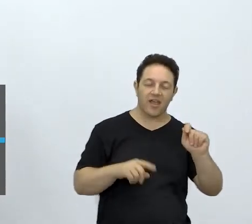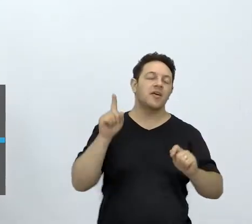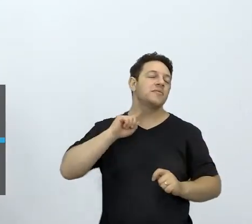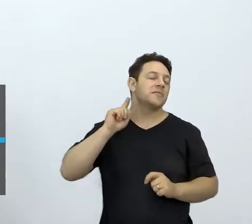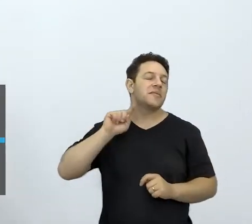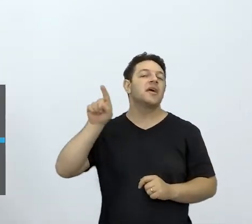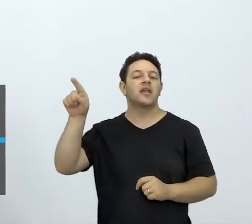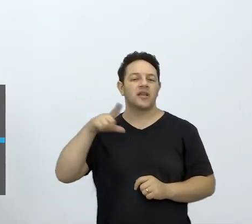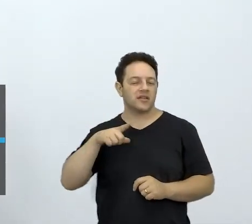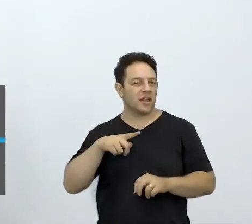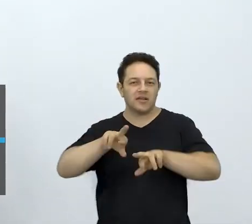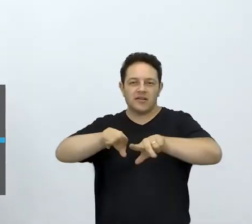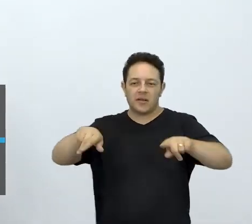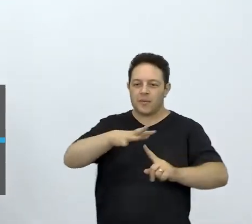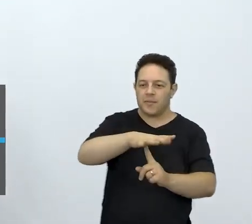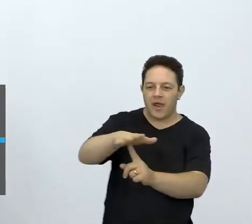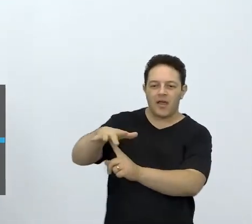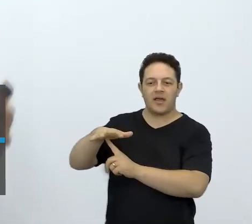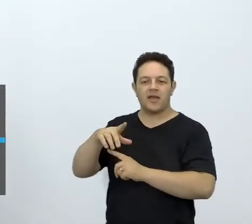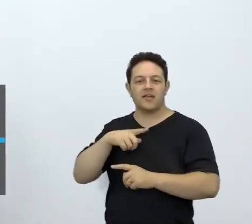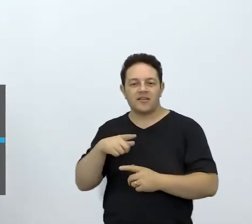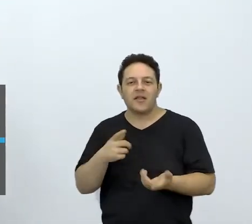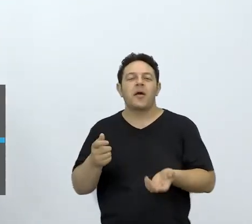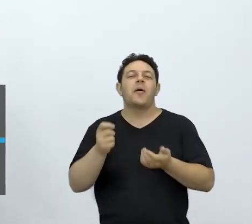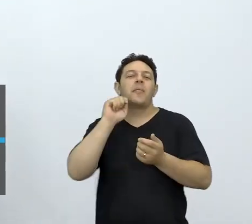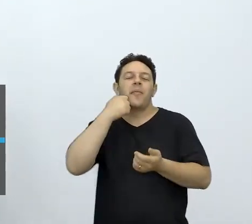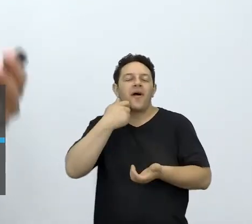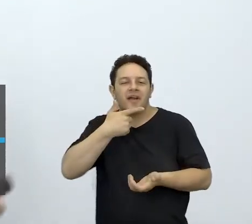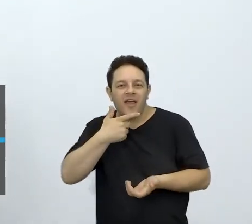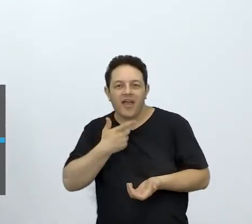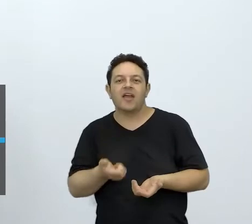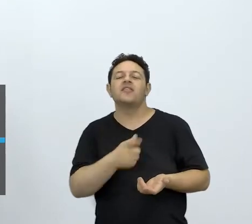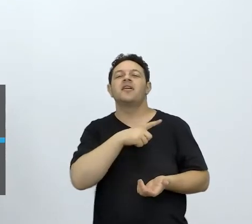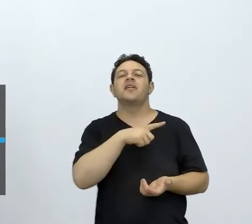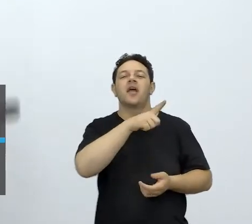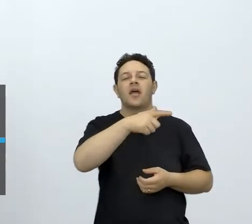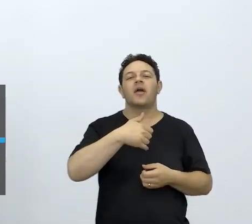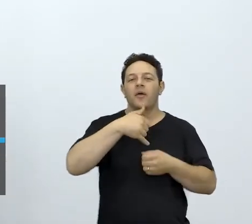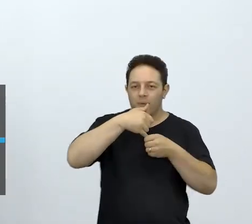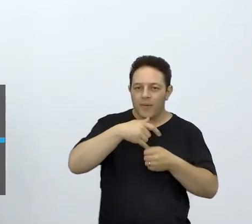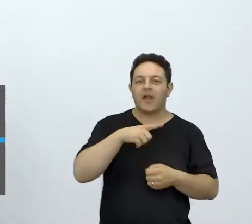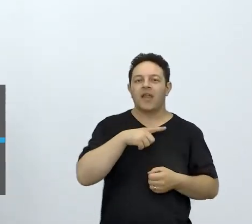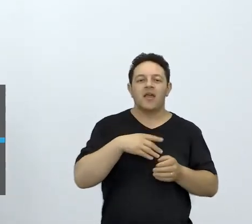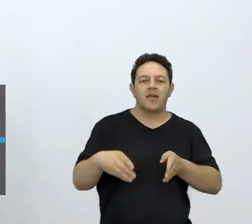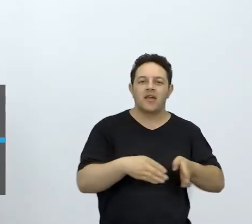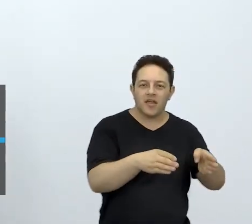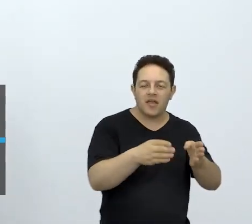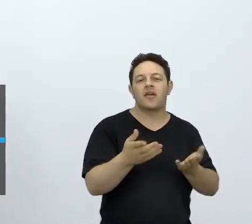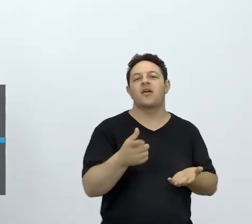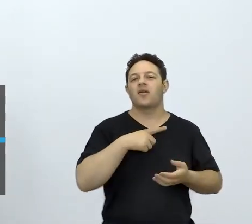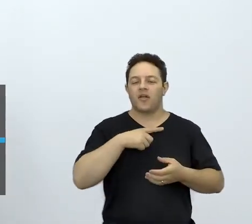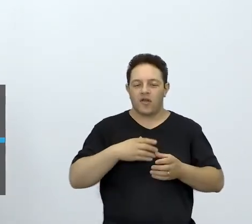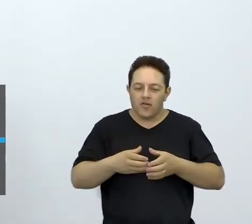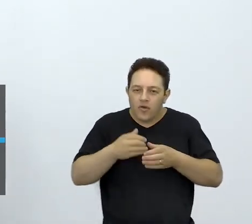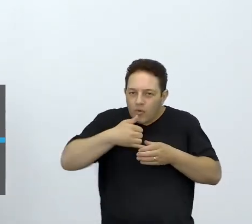tem várias praças, o Pão de Queijo. No Rio Grande do Sul tem o Rio Guaíba, o Chimarrão.